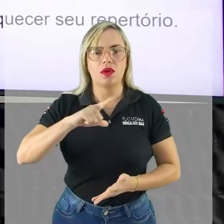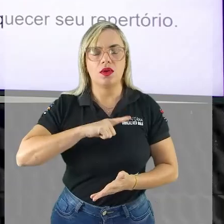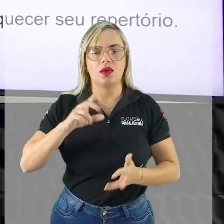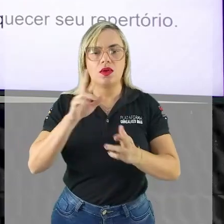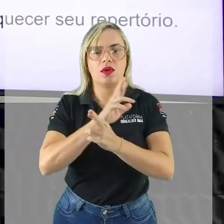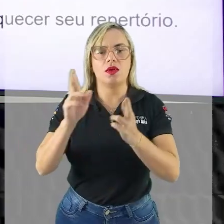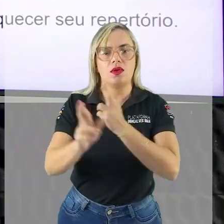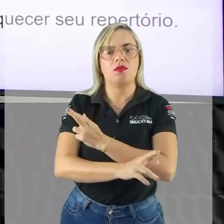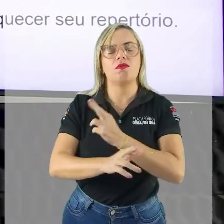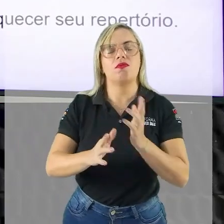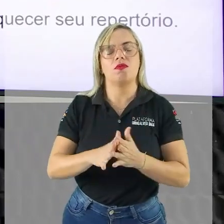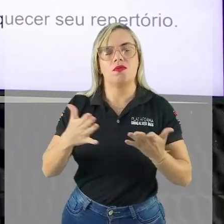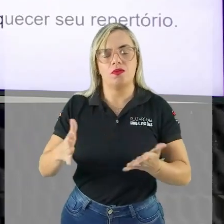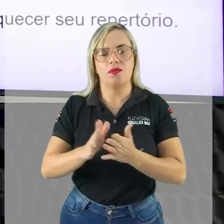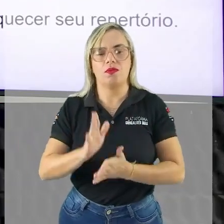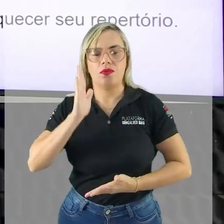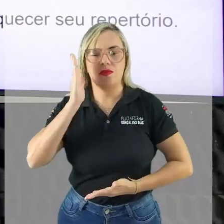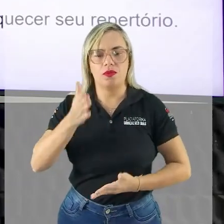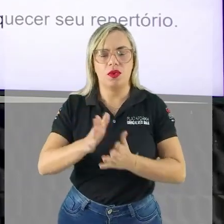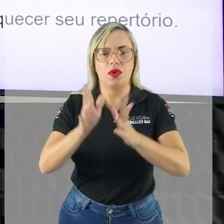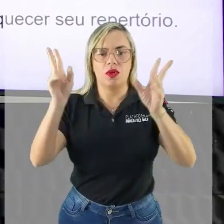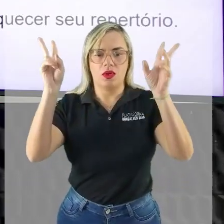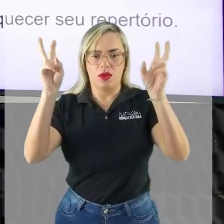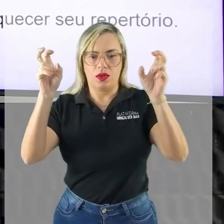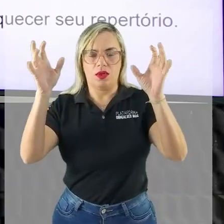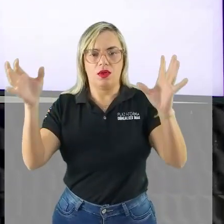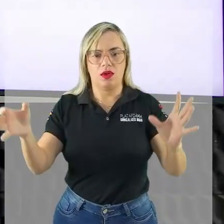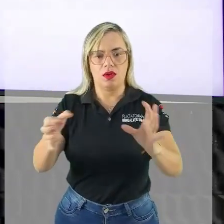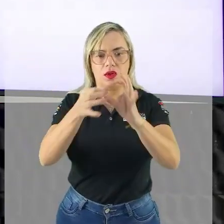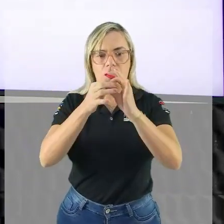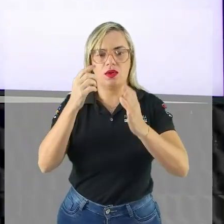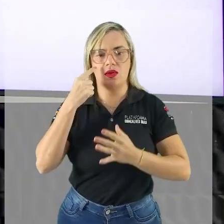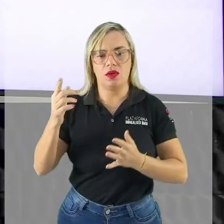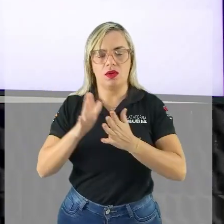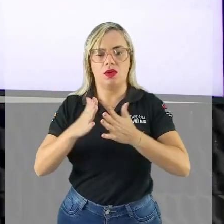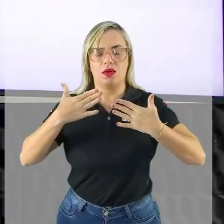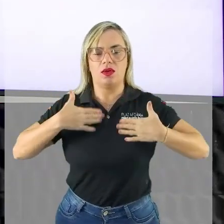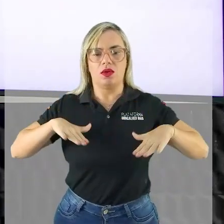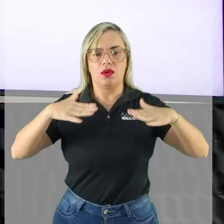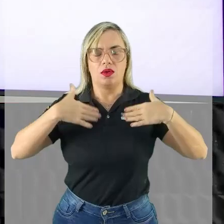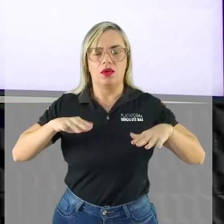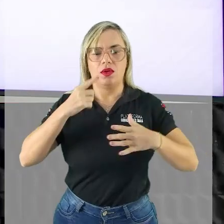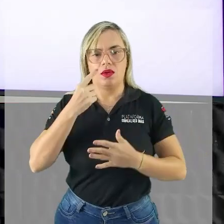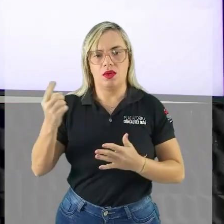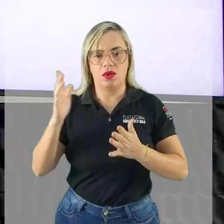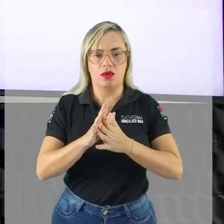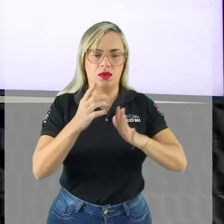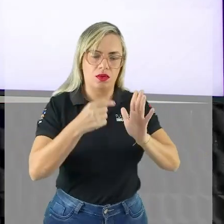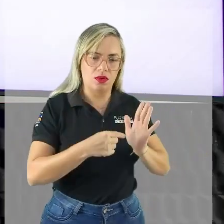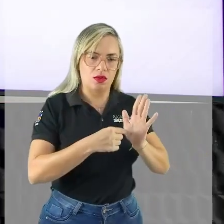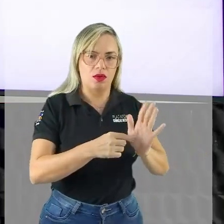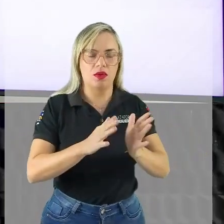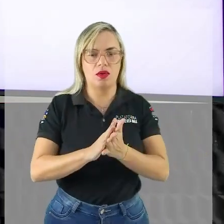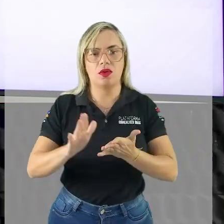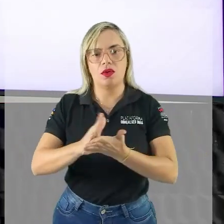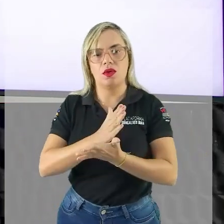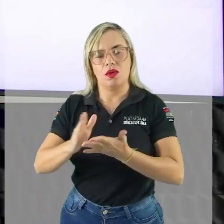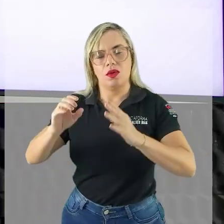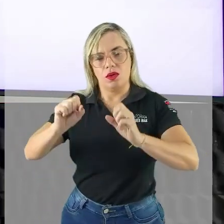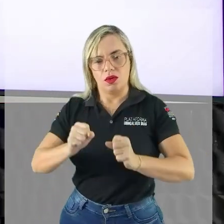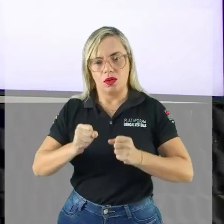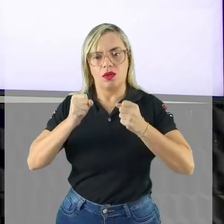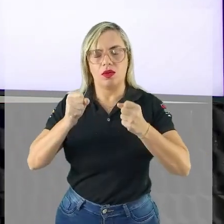uma relação direta com o tema, beleza, gente? Tranquilo? Então, aqui eu vou te apresentar algumas